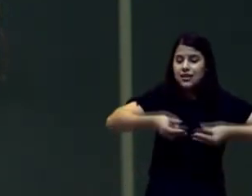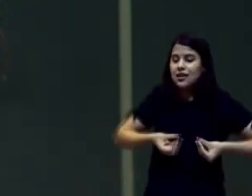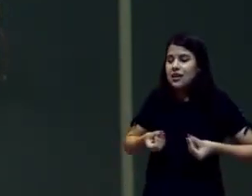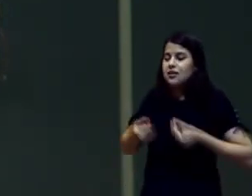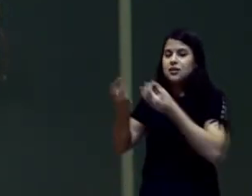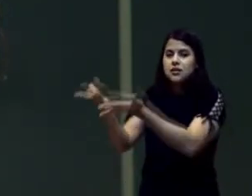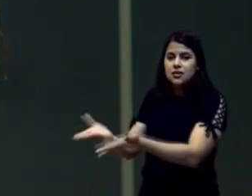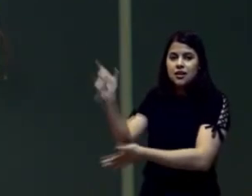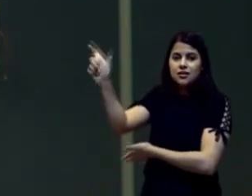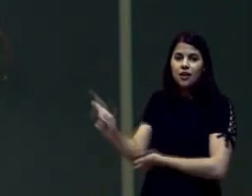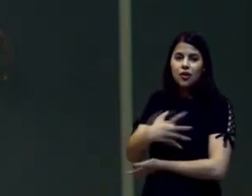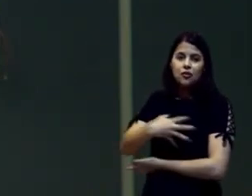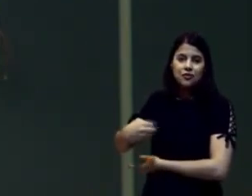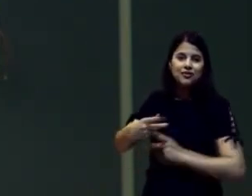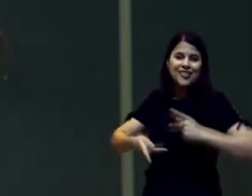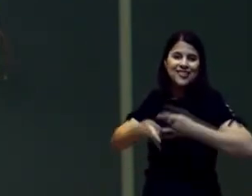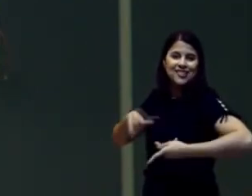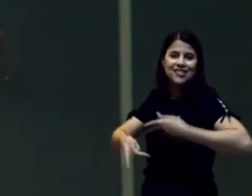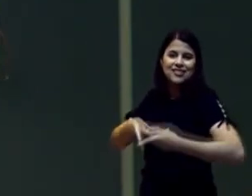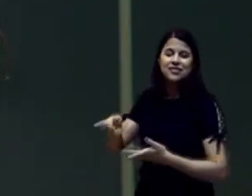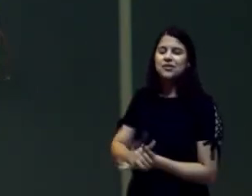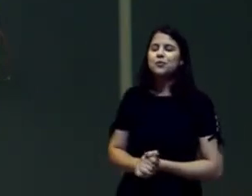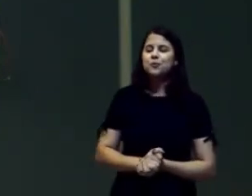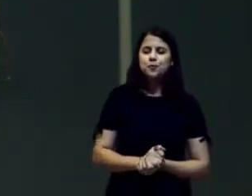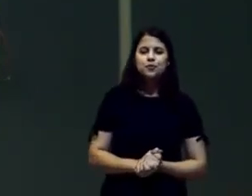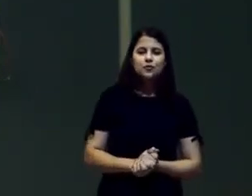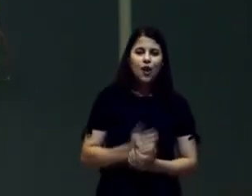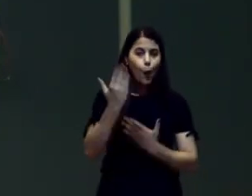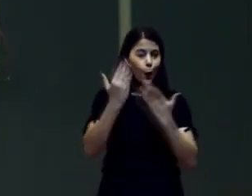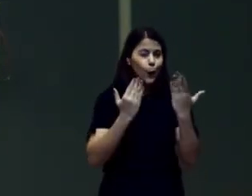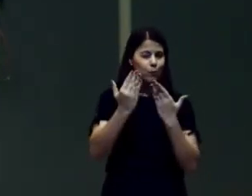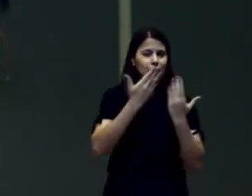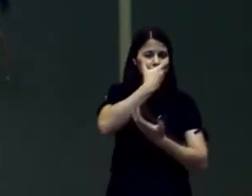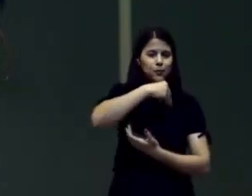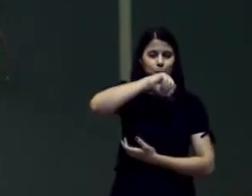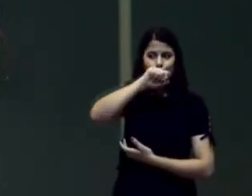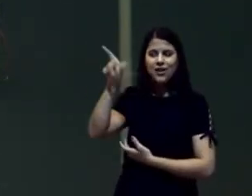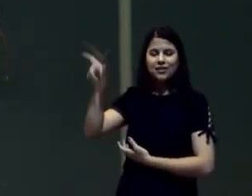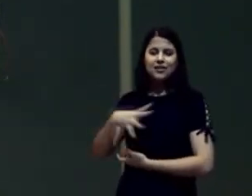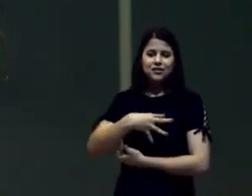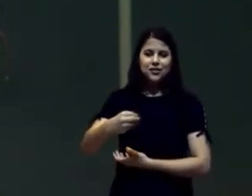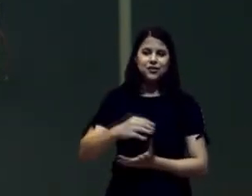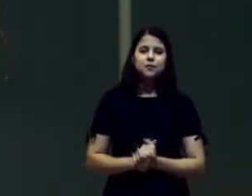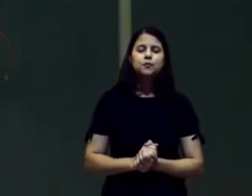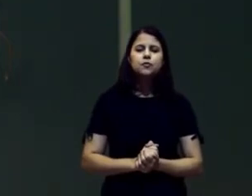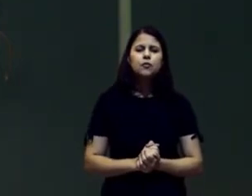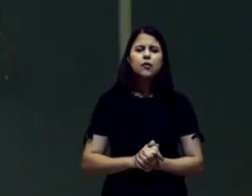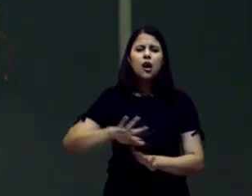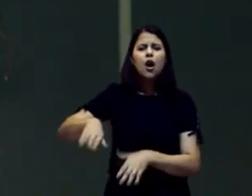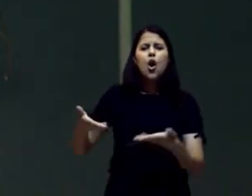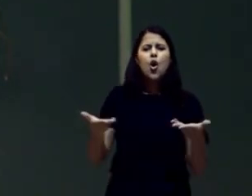pensando comigo em uma pergunta: se nós tivéssemos certeza